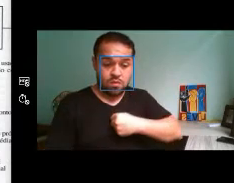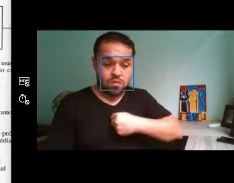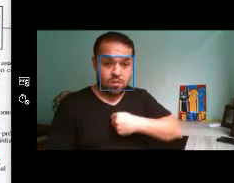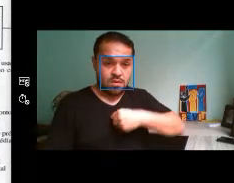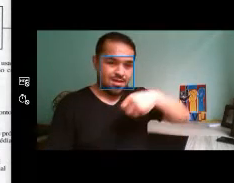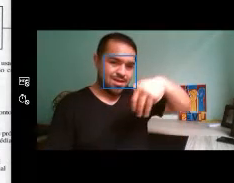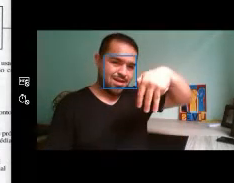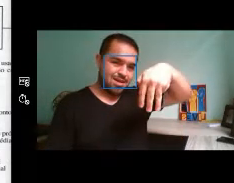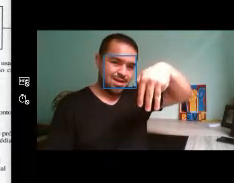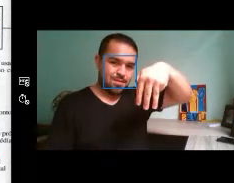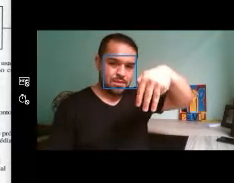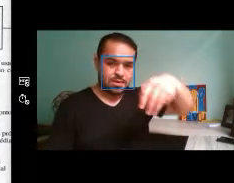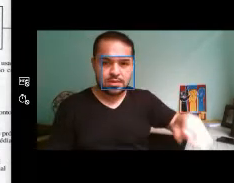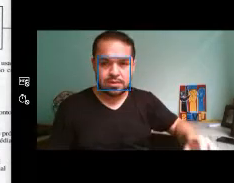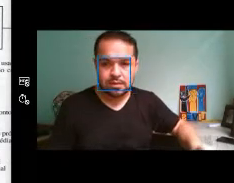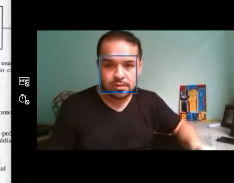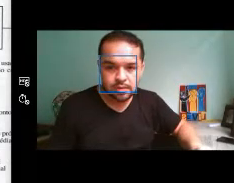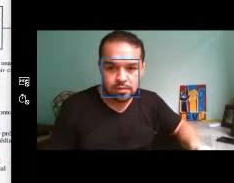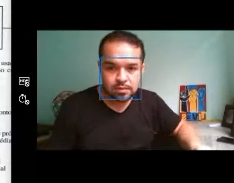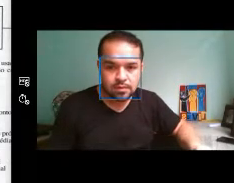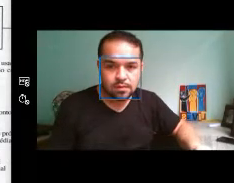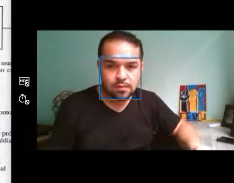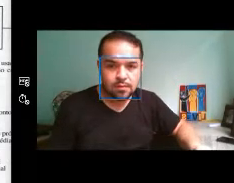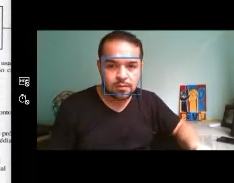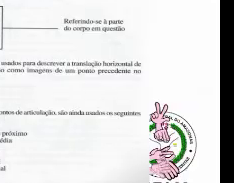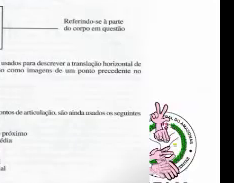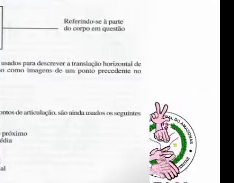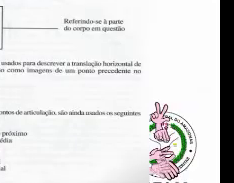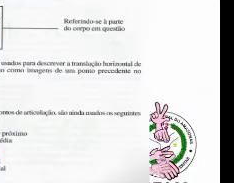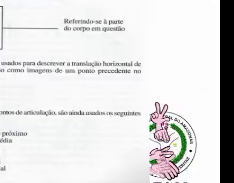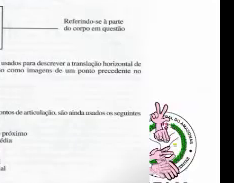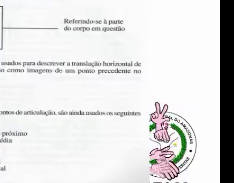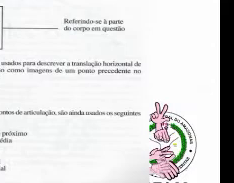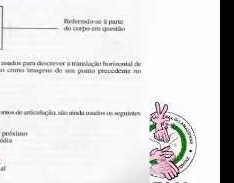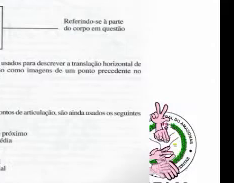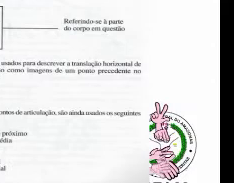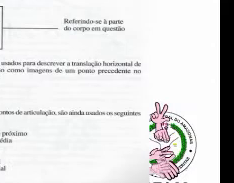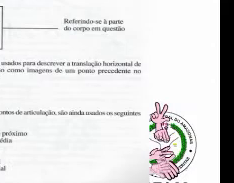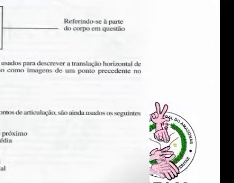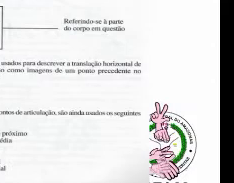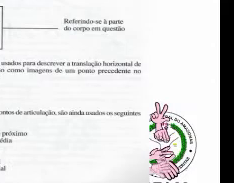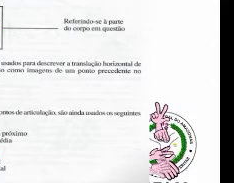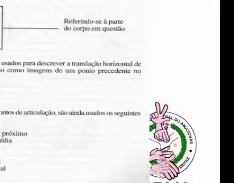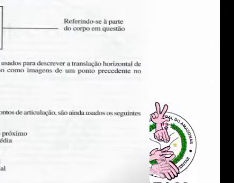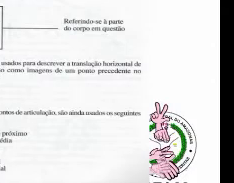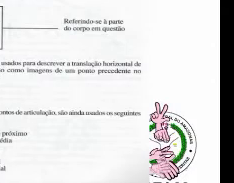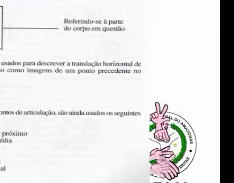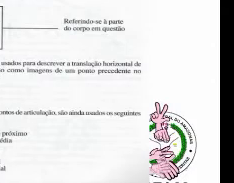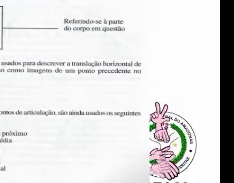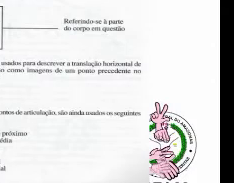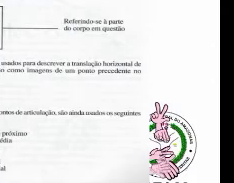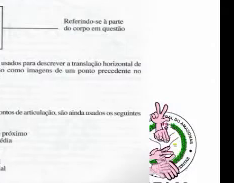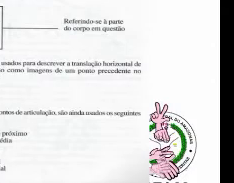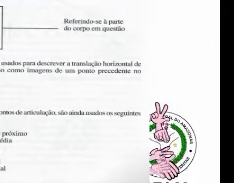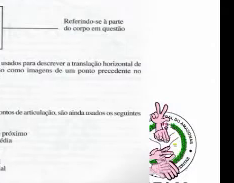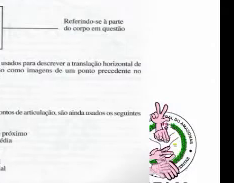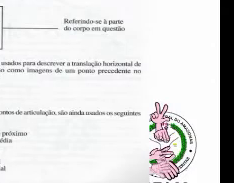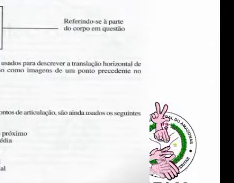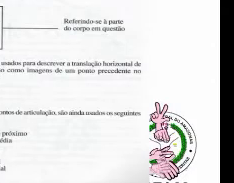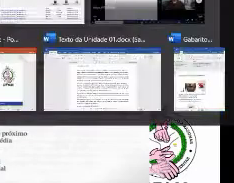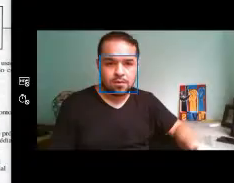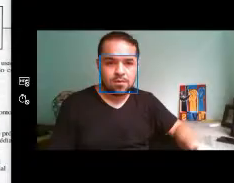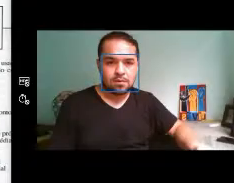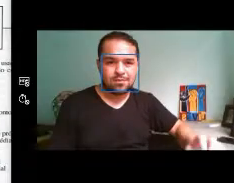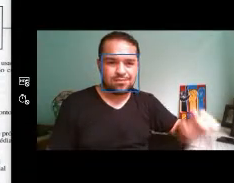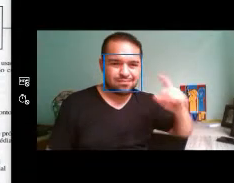M, e a parte da mão é a palma, né? Virando como se a orientação da mão está com a palma